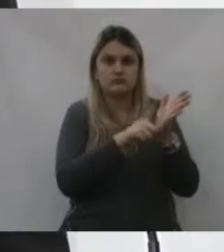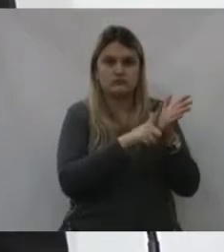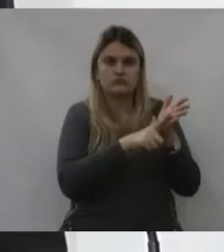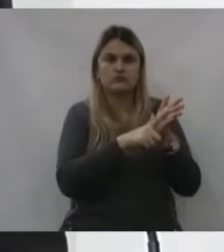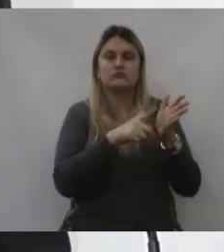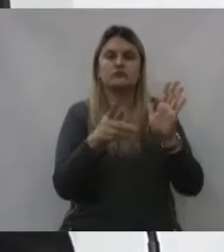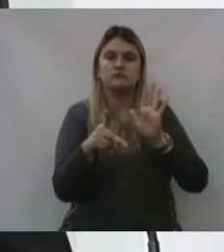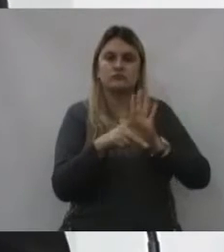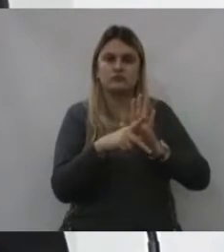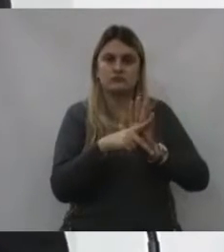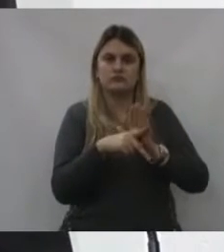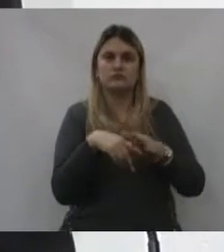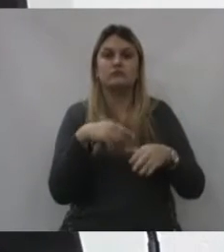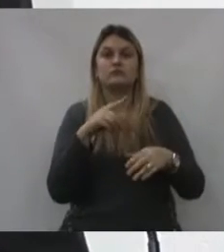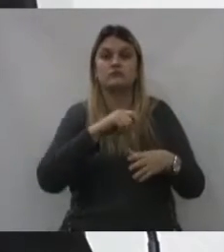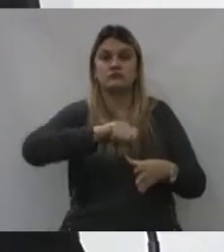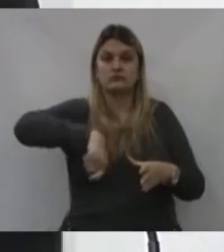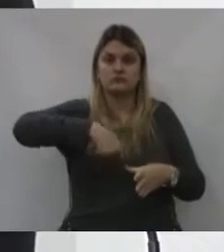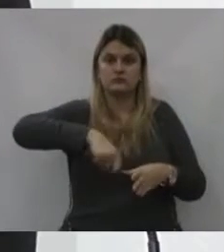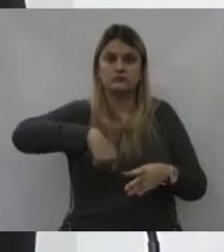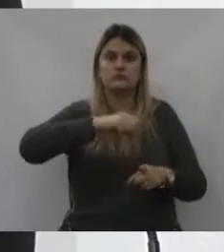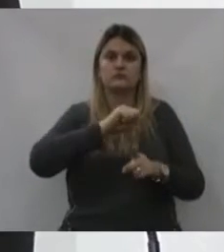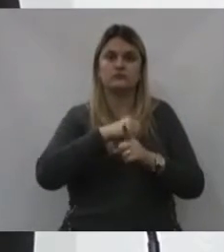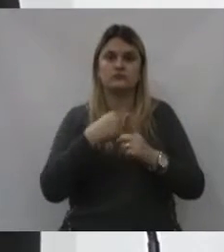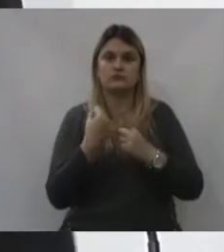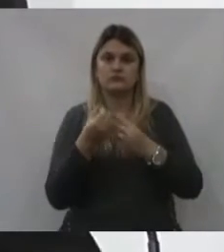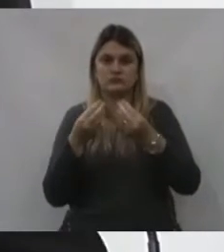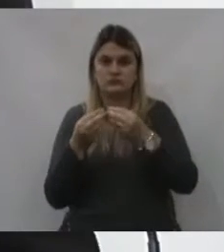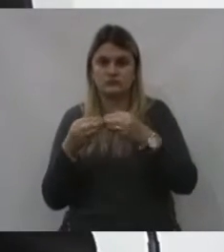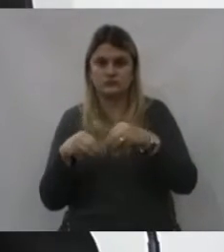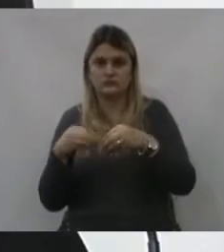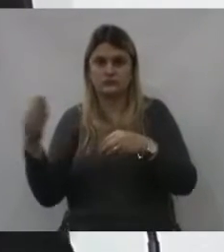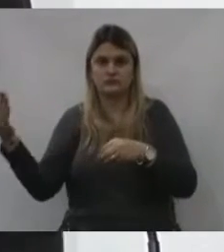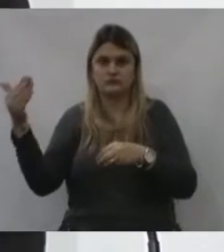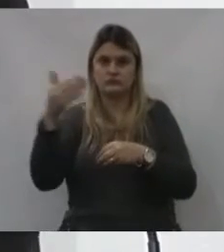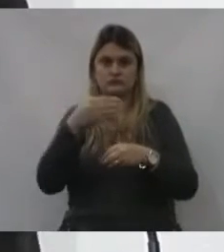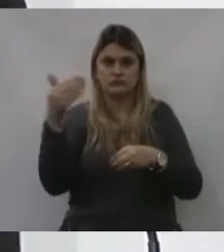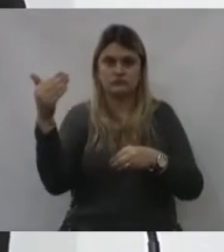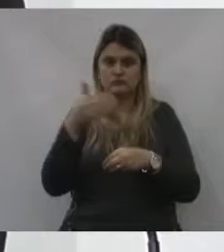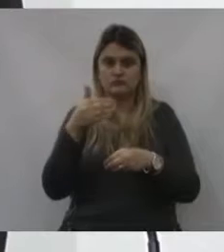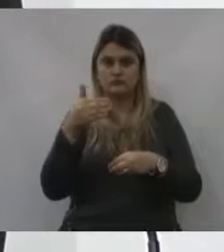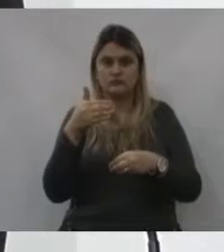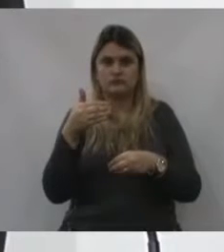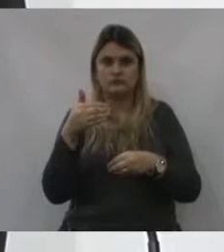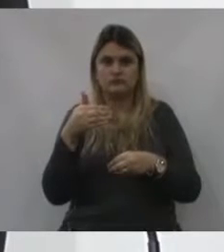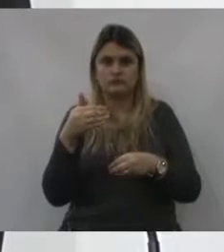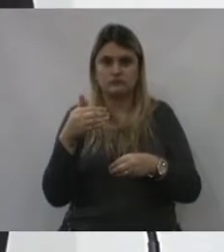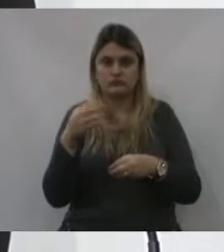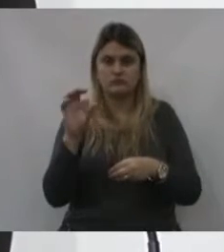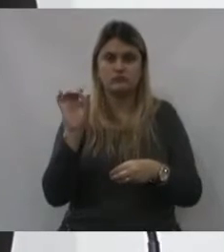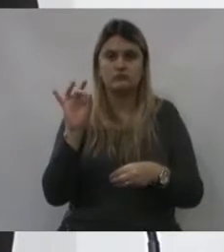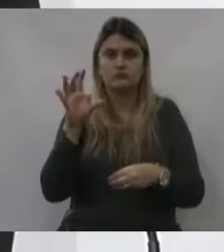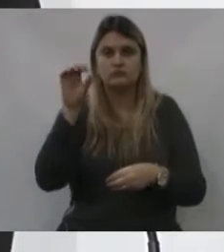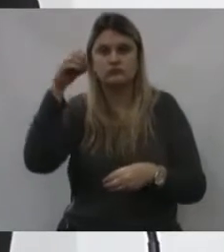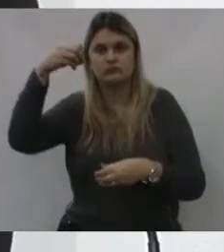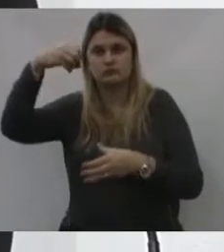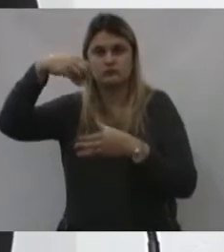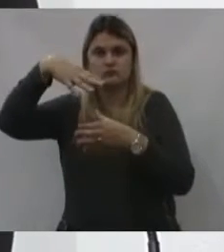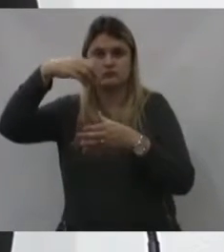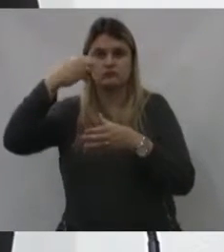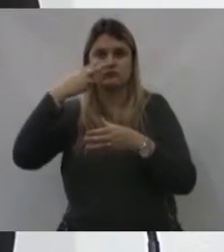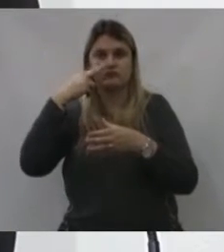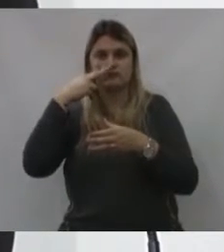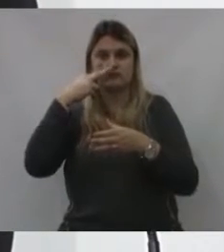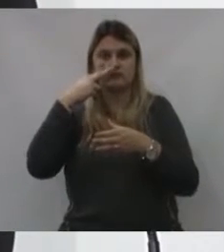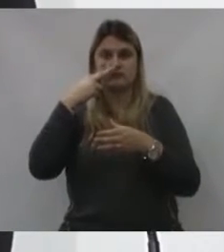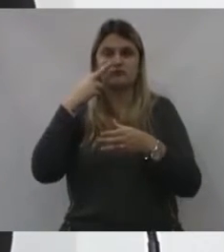seu registro, a sua embalagem. Então, com a cozinha social, esses ovos vinham, lá teriam um ovoscópio, que nada é mais que uma luz que